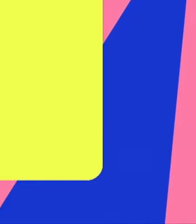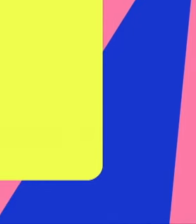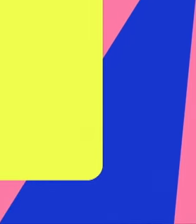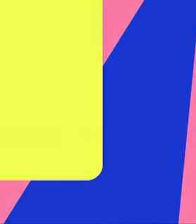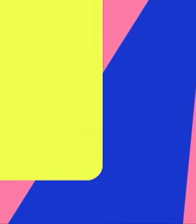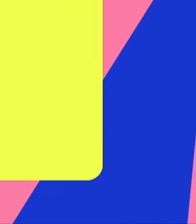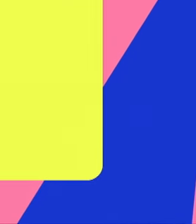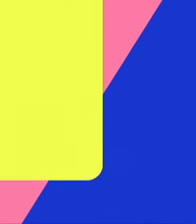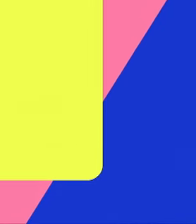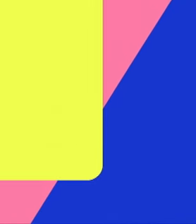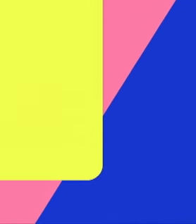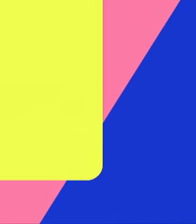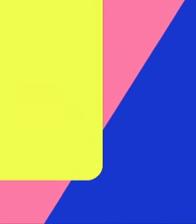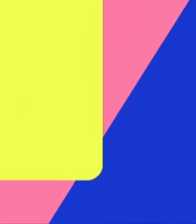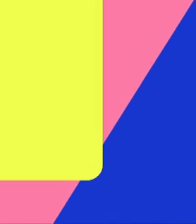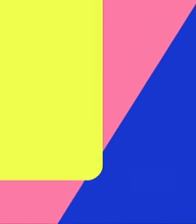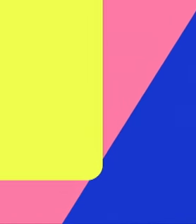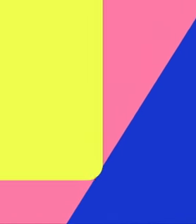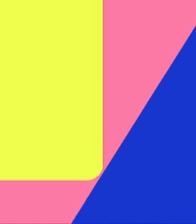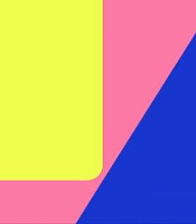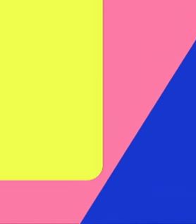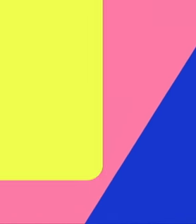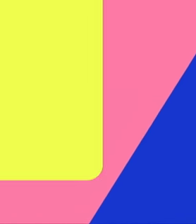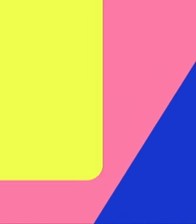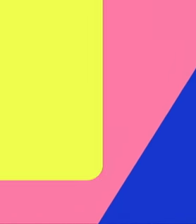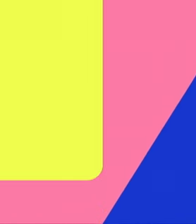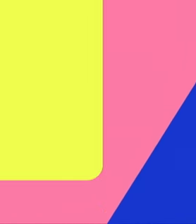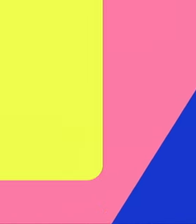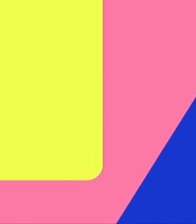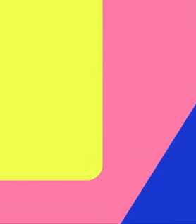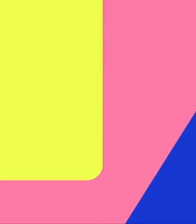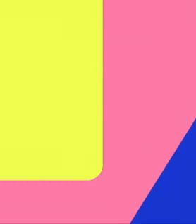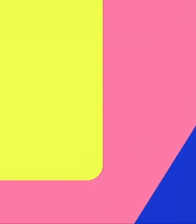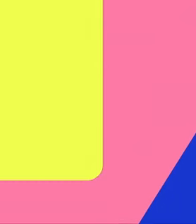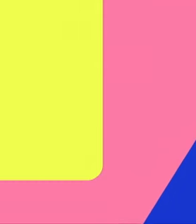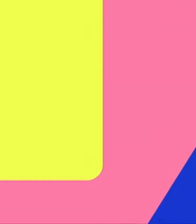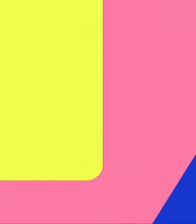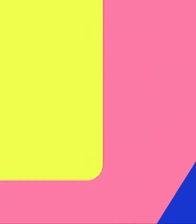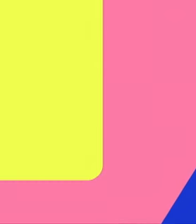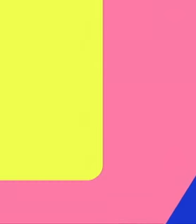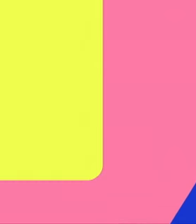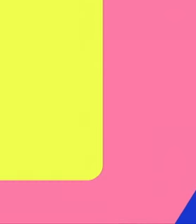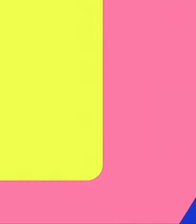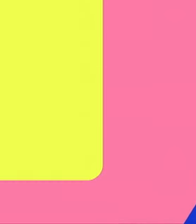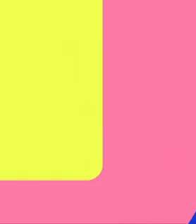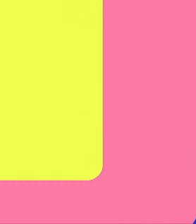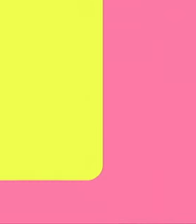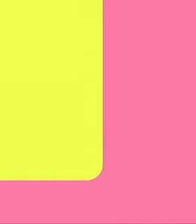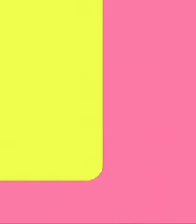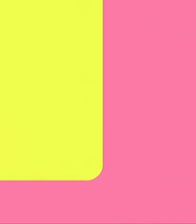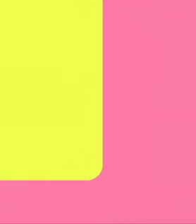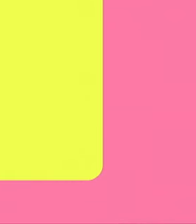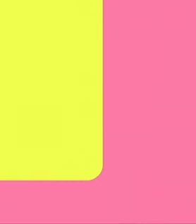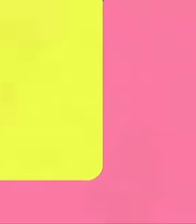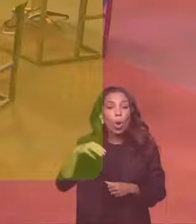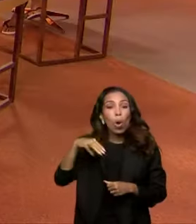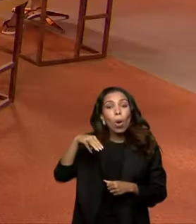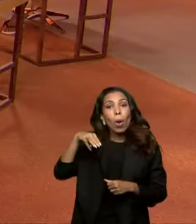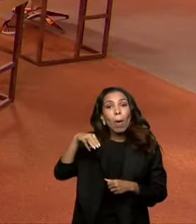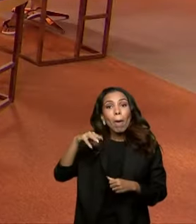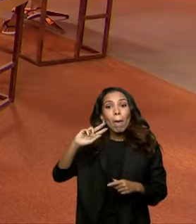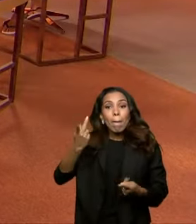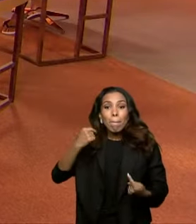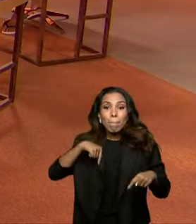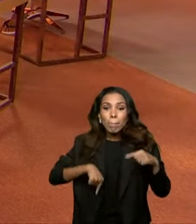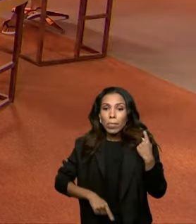gotas todas as noites? Muito obrigada. Diz lá para o Sérgio, a doutora Andréia. Sérgio, melatonina é um neurohormônio, não